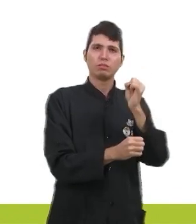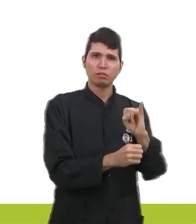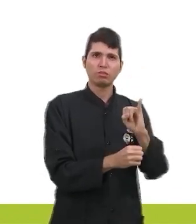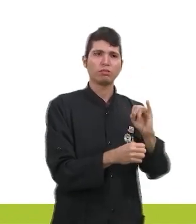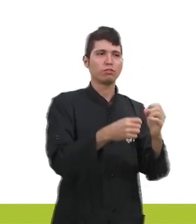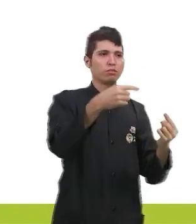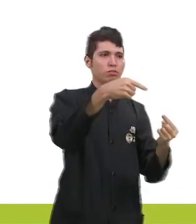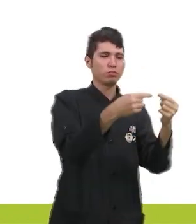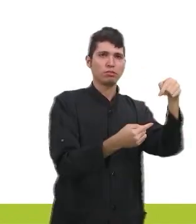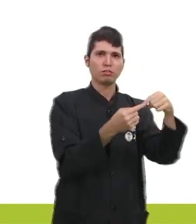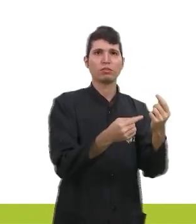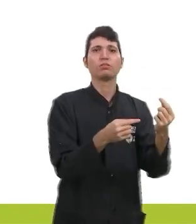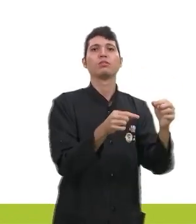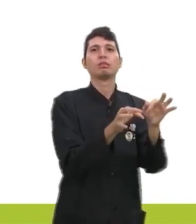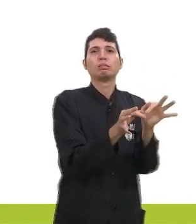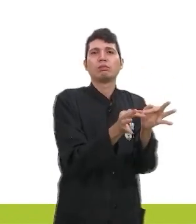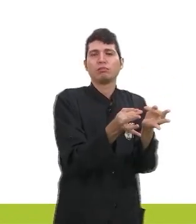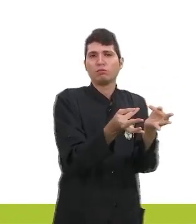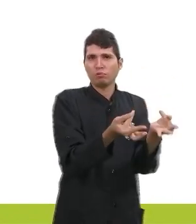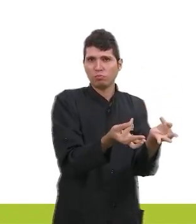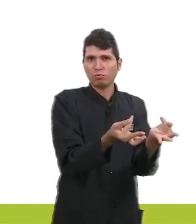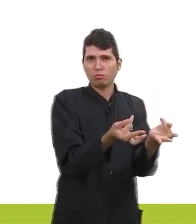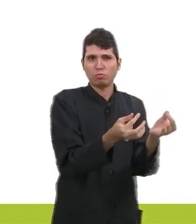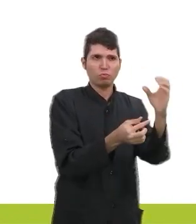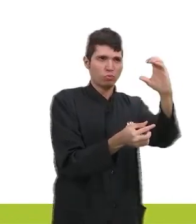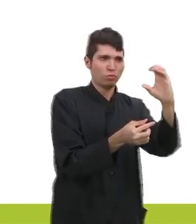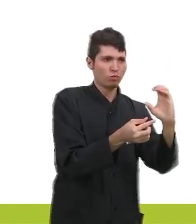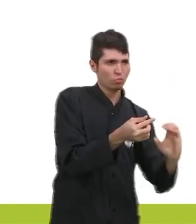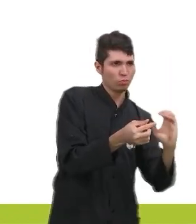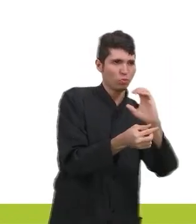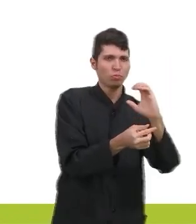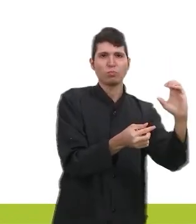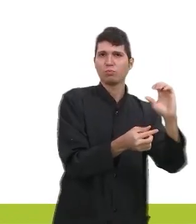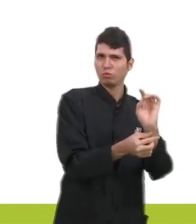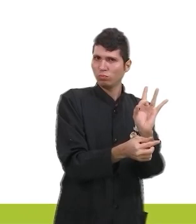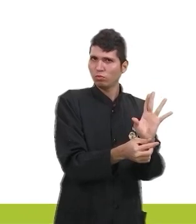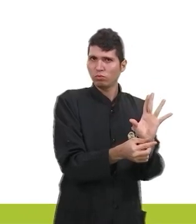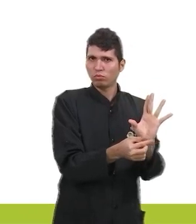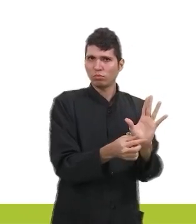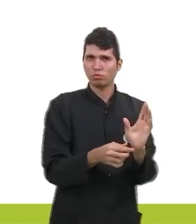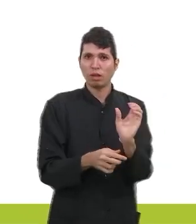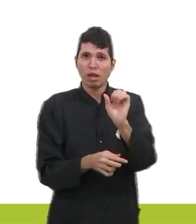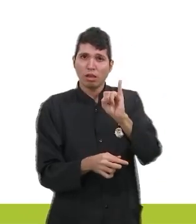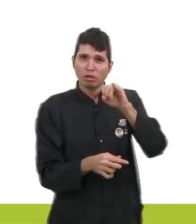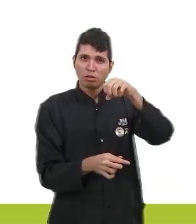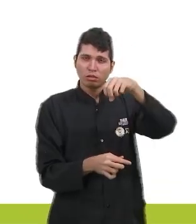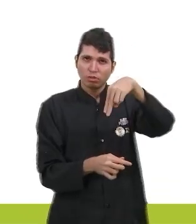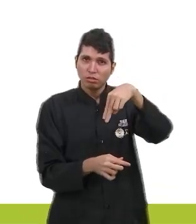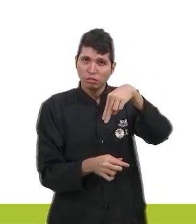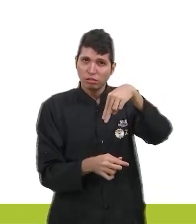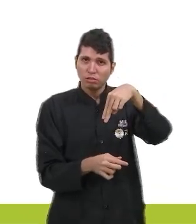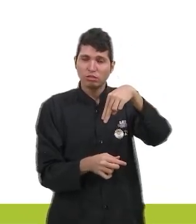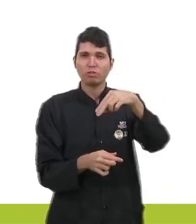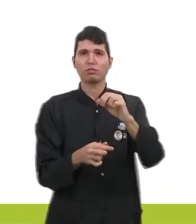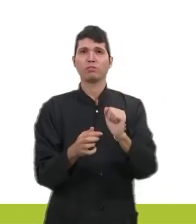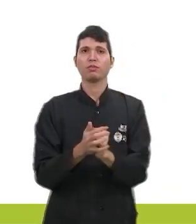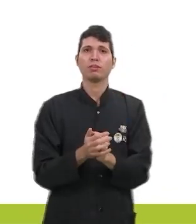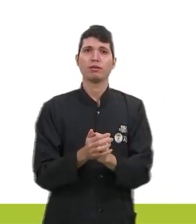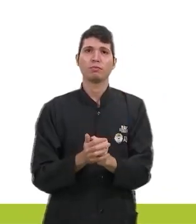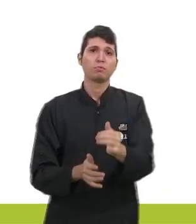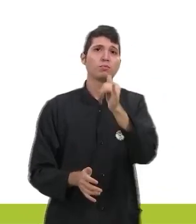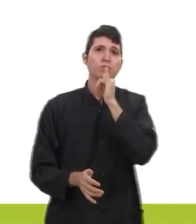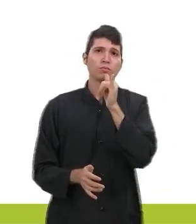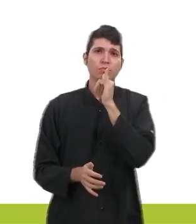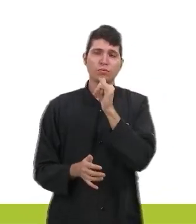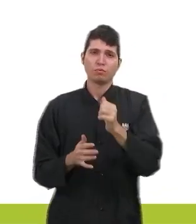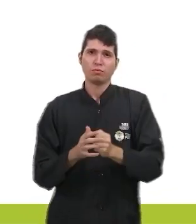ligações simples entre carbonos. Já na cadeia insaturada é quando aparecer aí, por